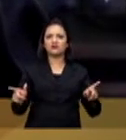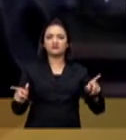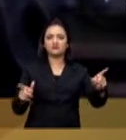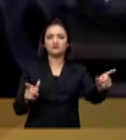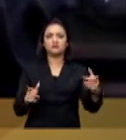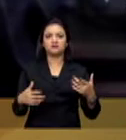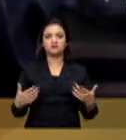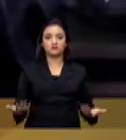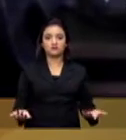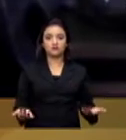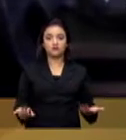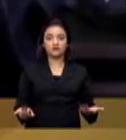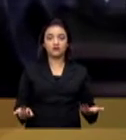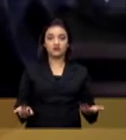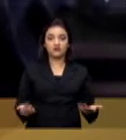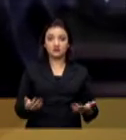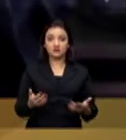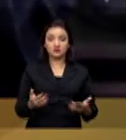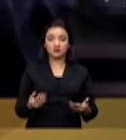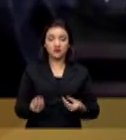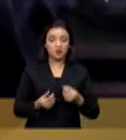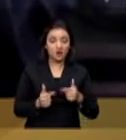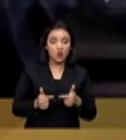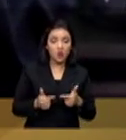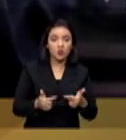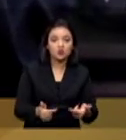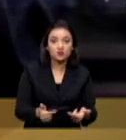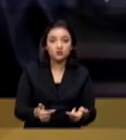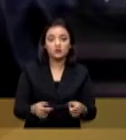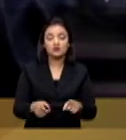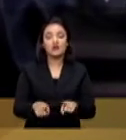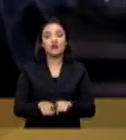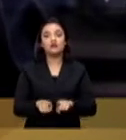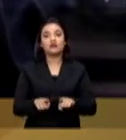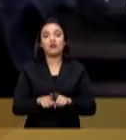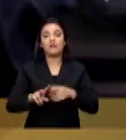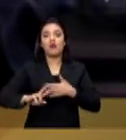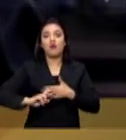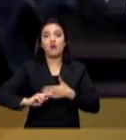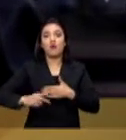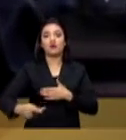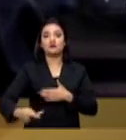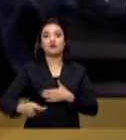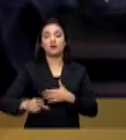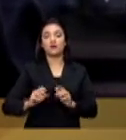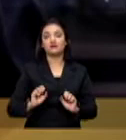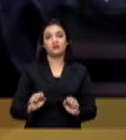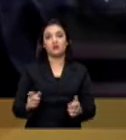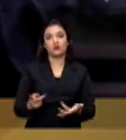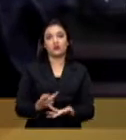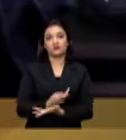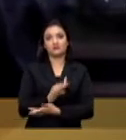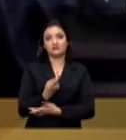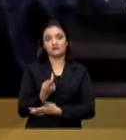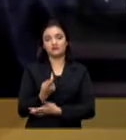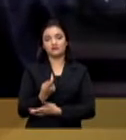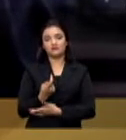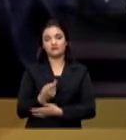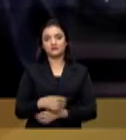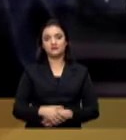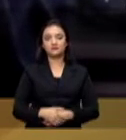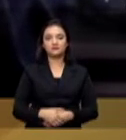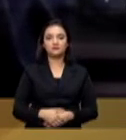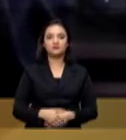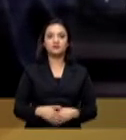tanto quanto à conduta, como quanto às consequências potenciais. Portanto, a